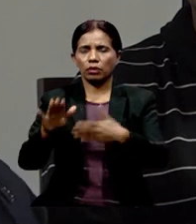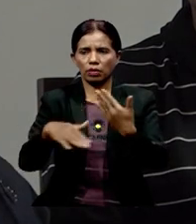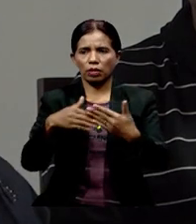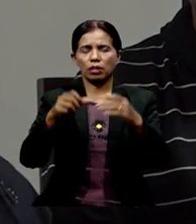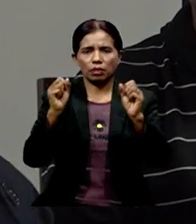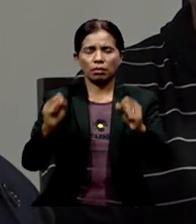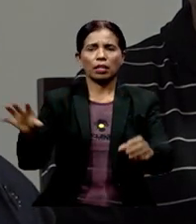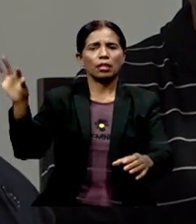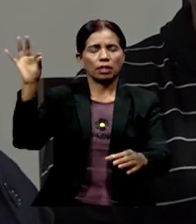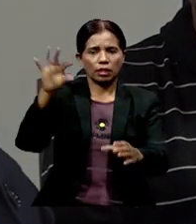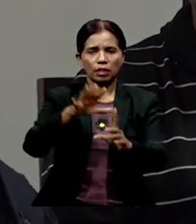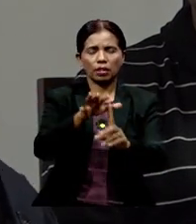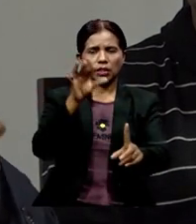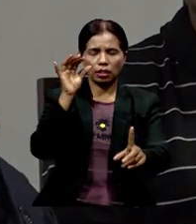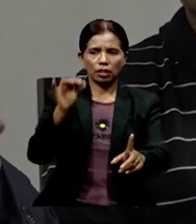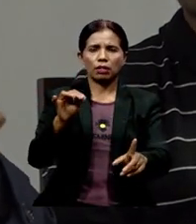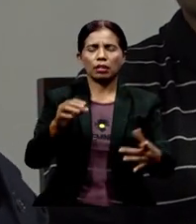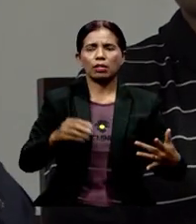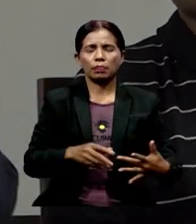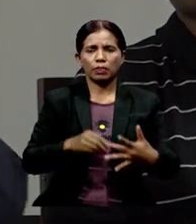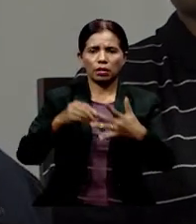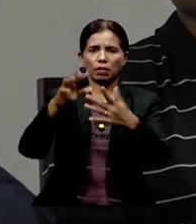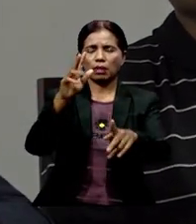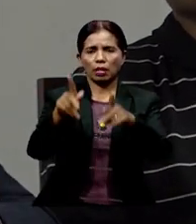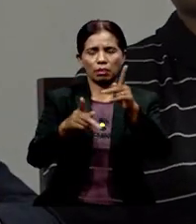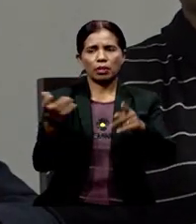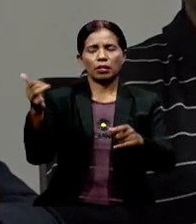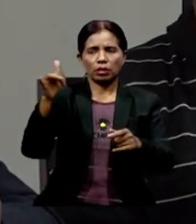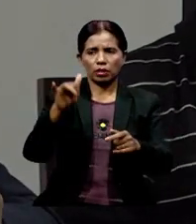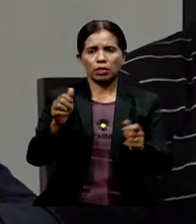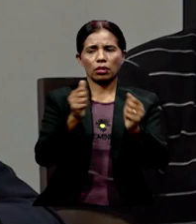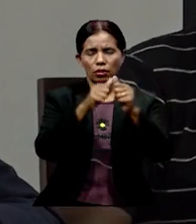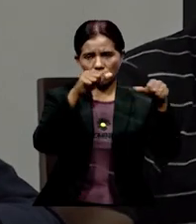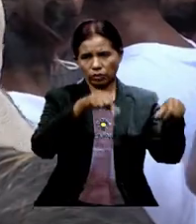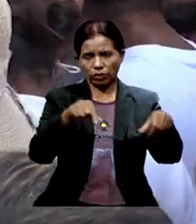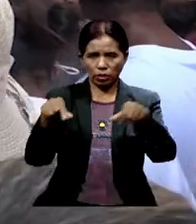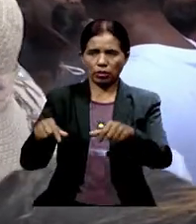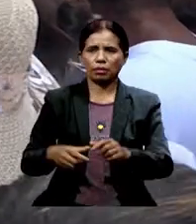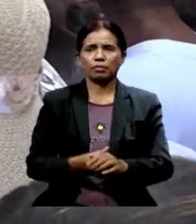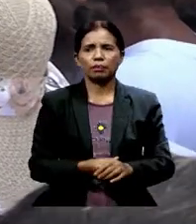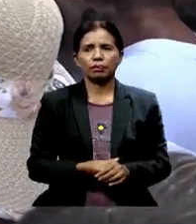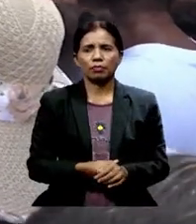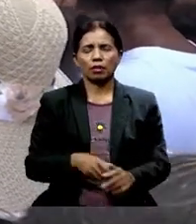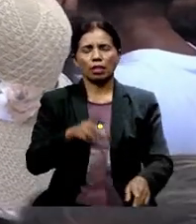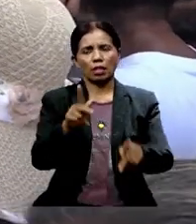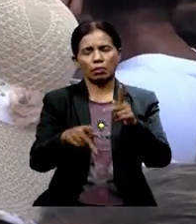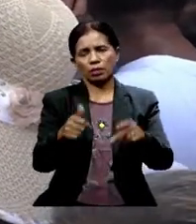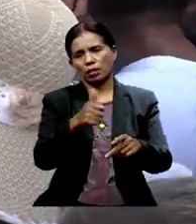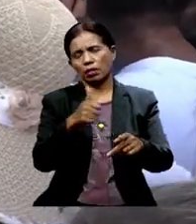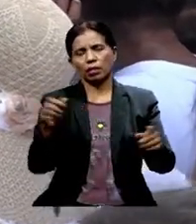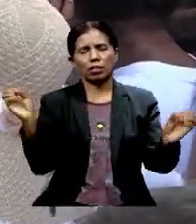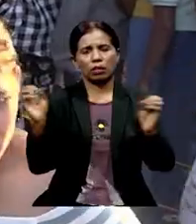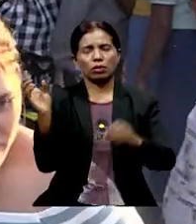ele, Liu-liu balu sira na beke ho deficiência. Ema balu laos